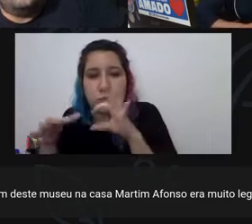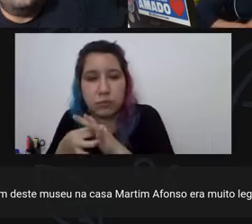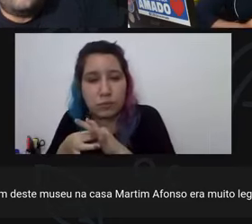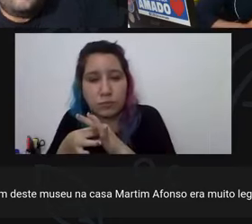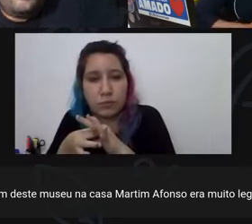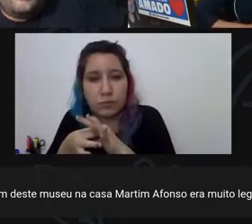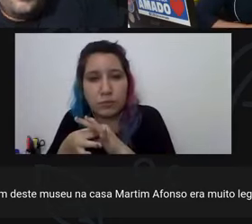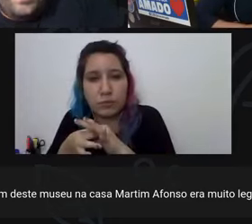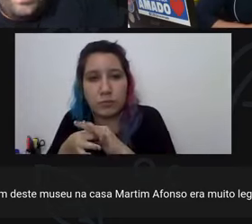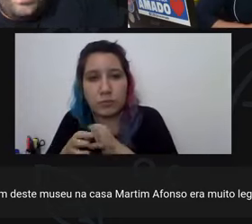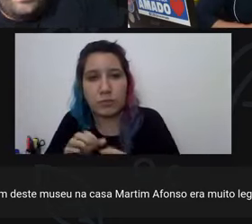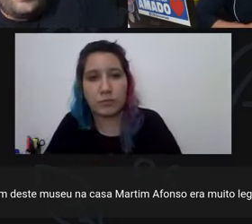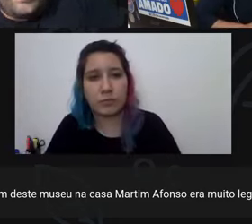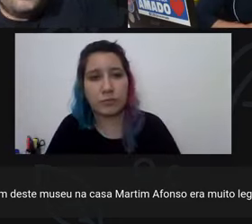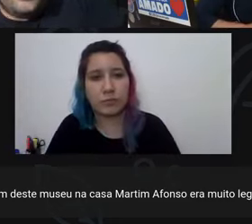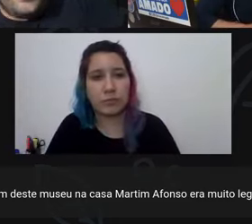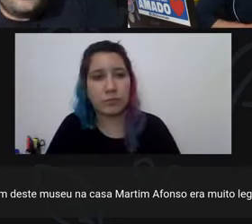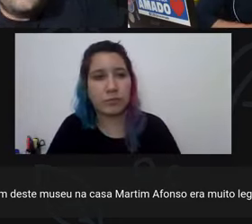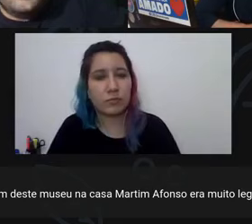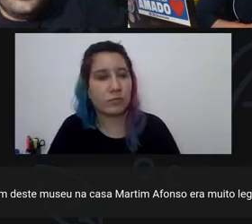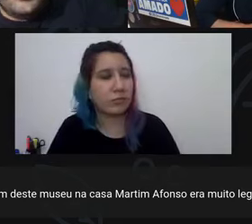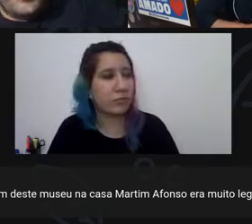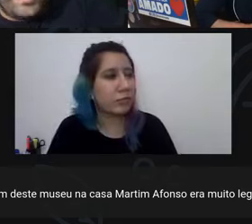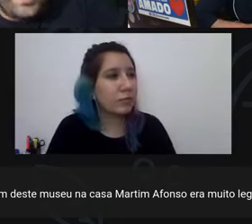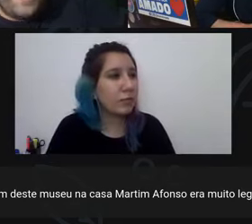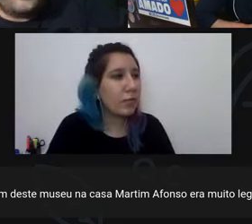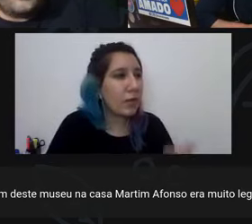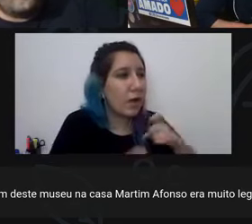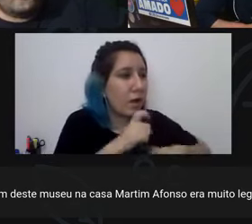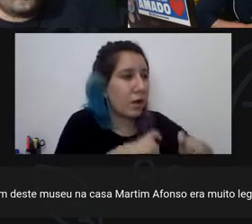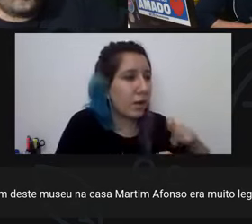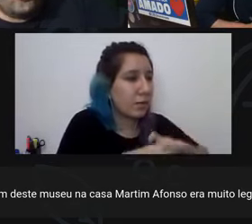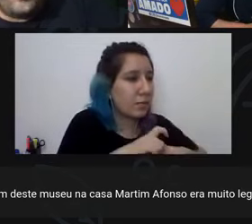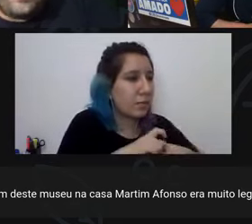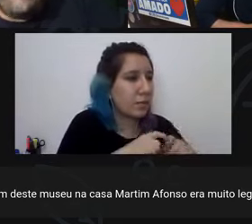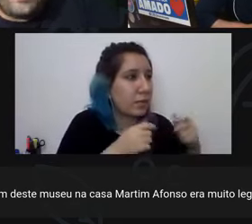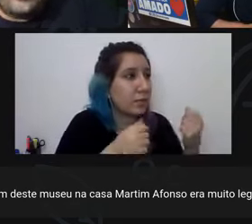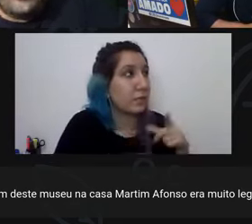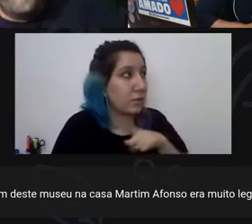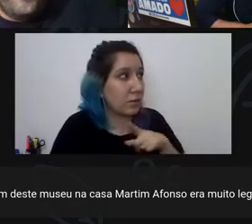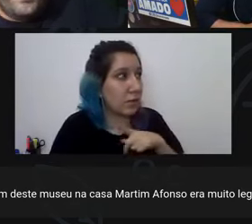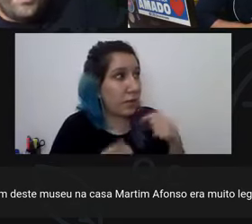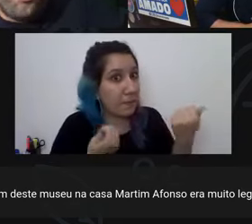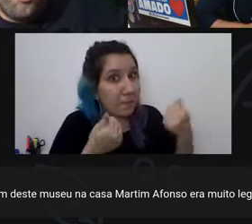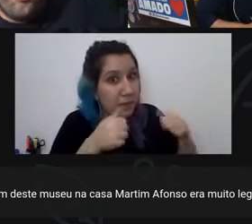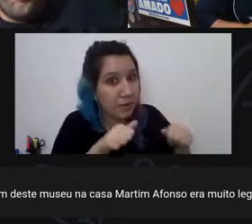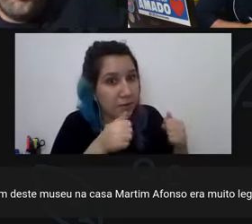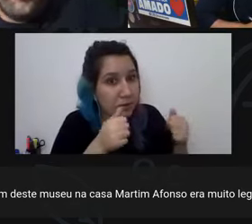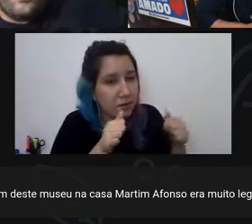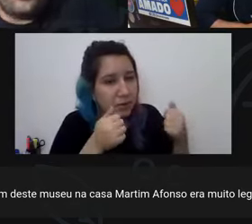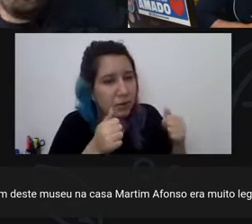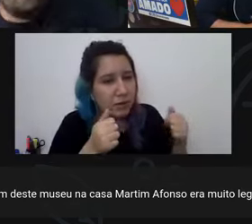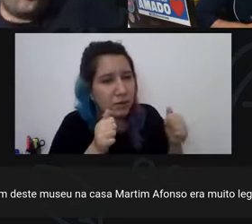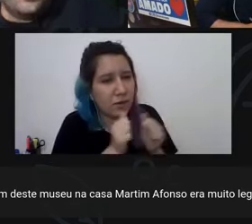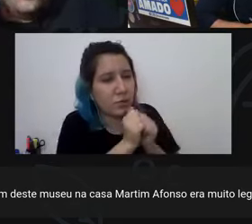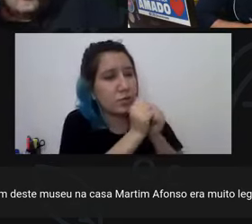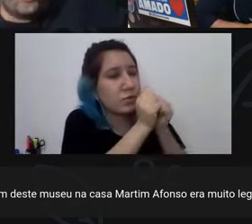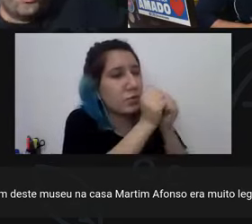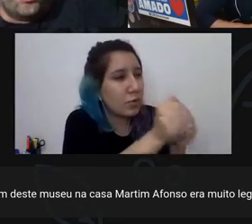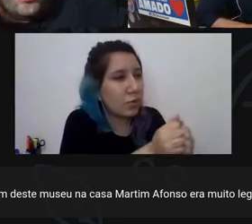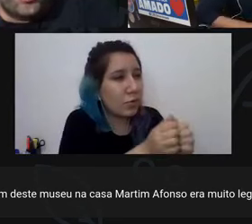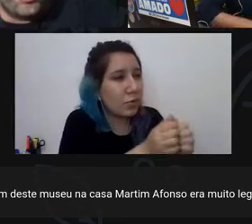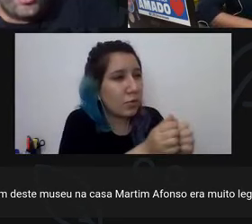cidade. As engrenagens existem, né, Caio? Mas está tudo solta e a máquina não vira, né? Estão tudo